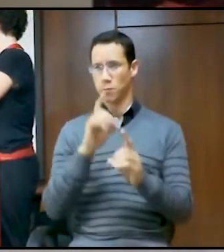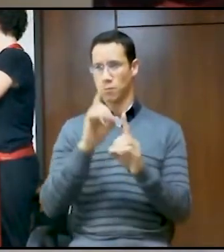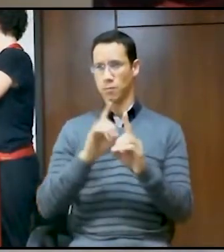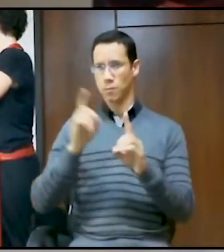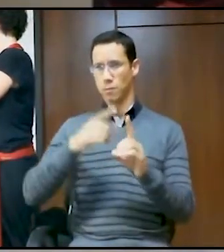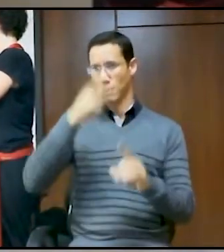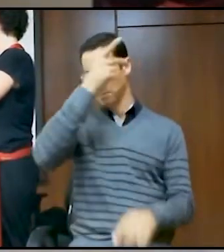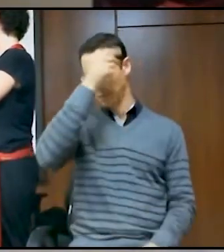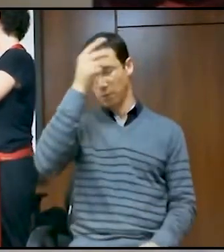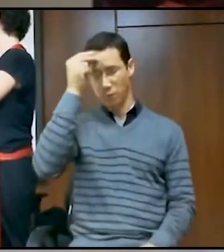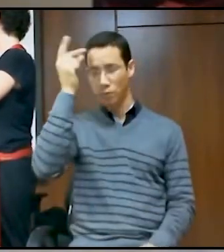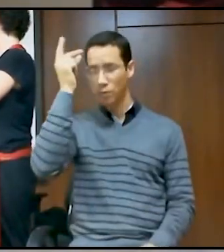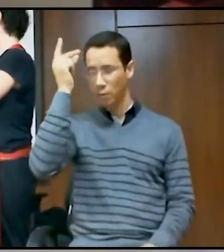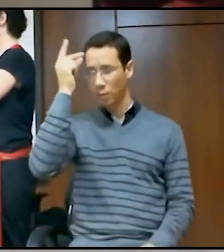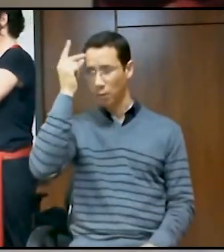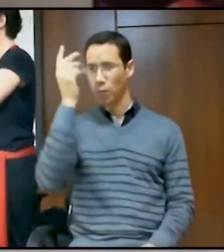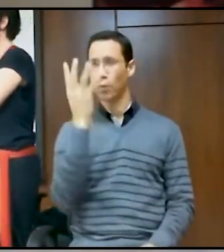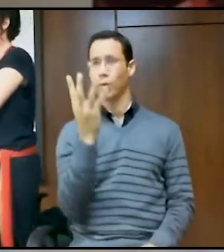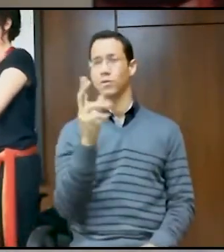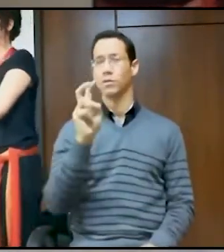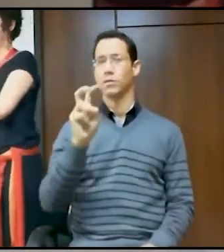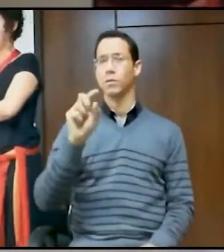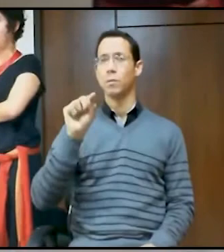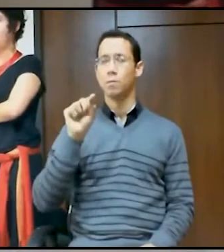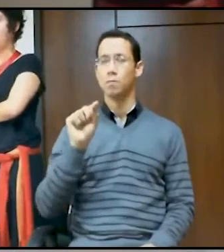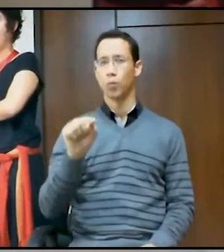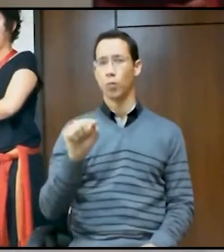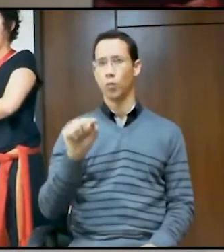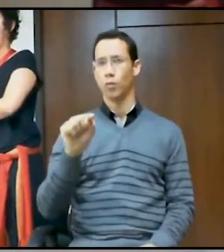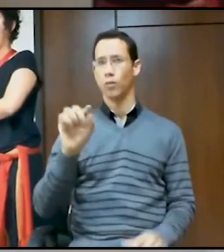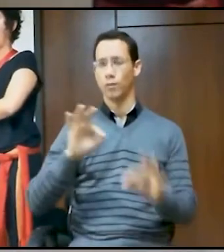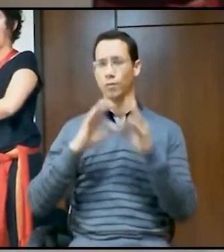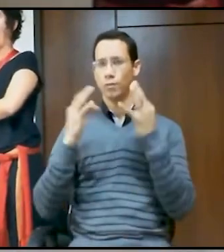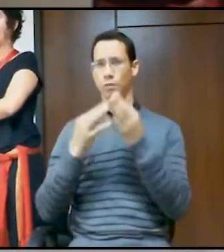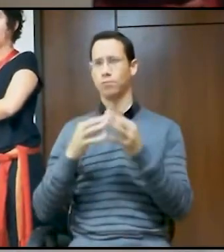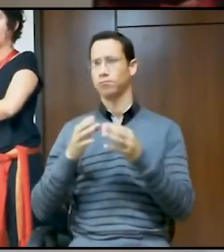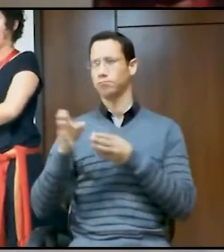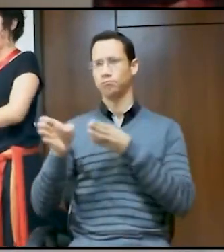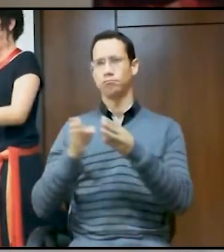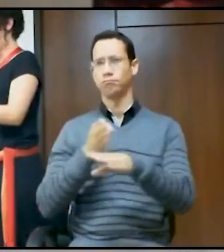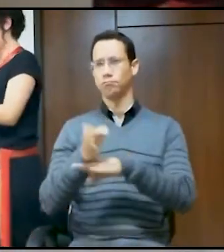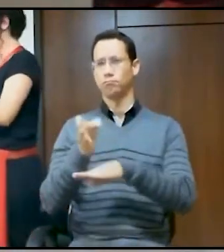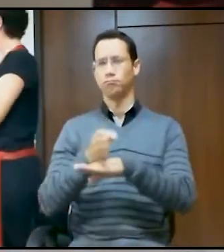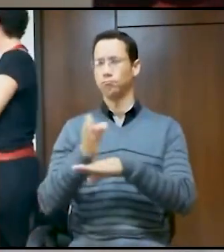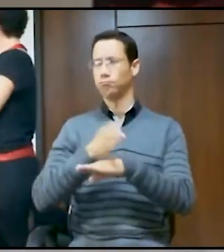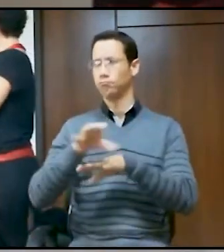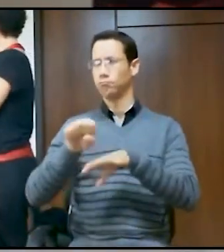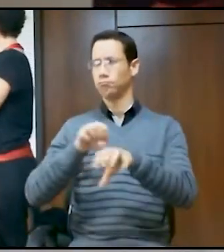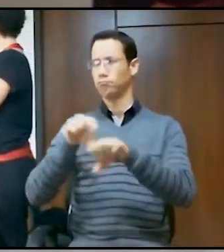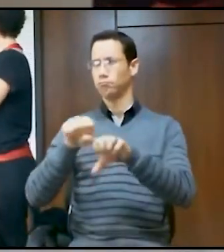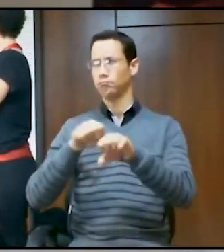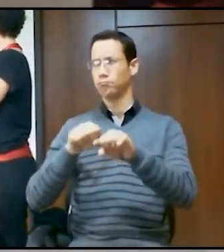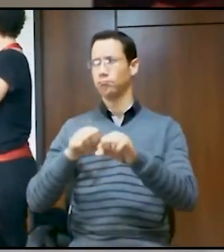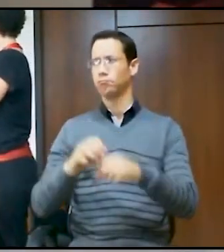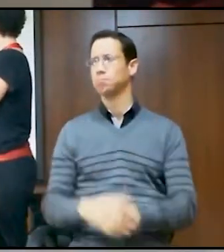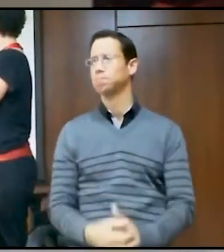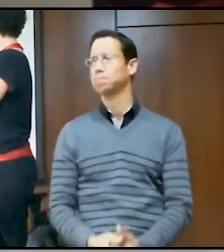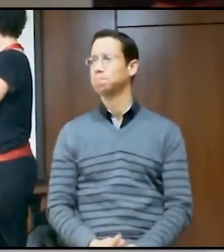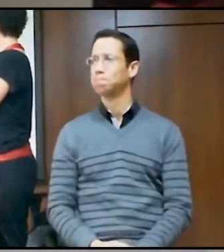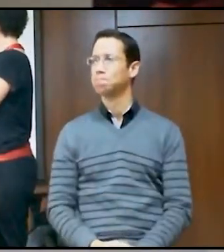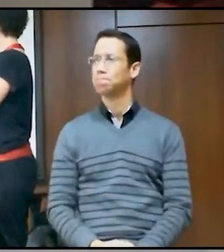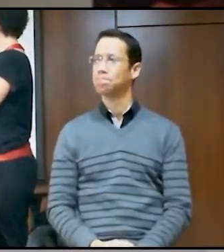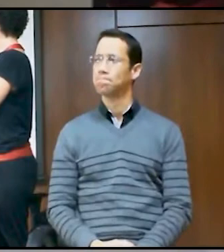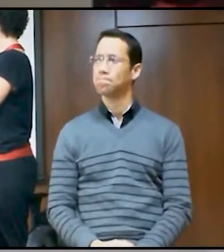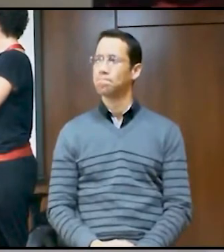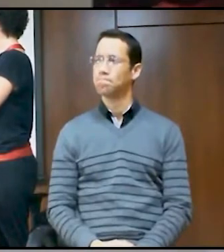Paulo, 45 mil famílias em ocupações. Ou seja, isso aqui, o